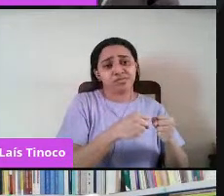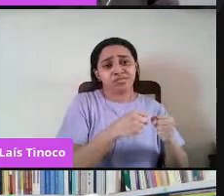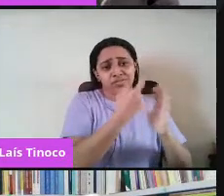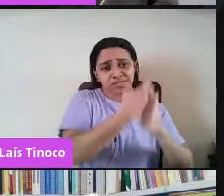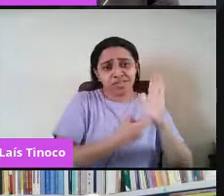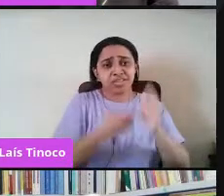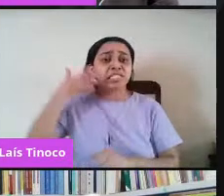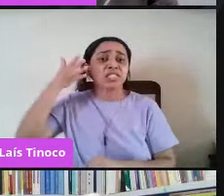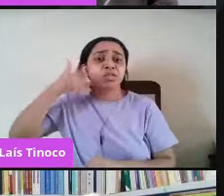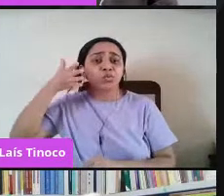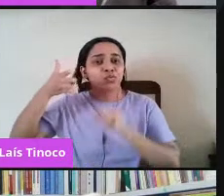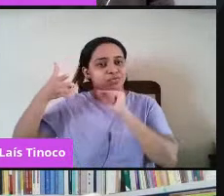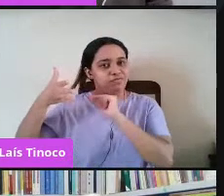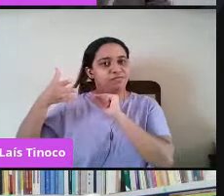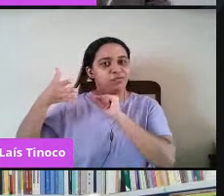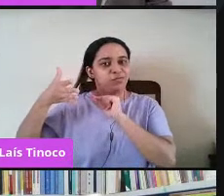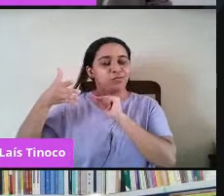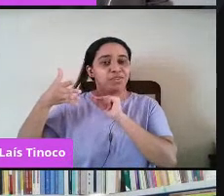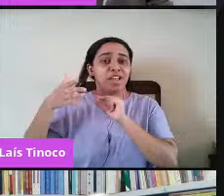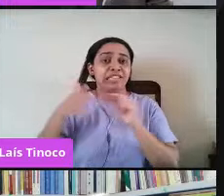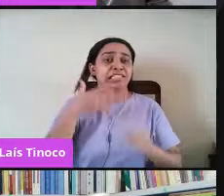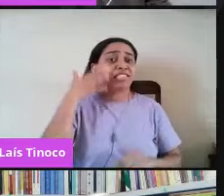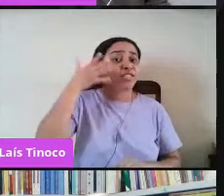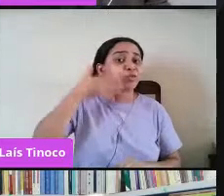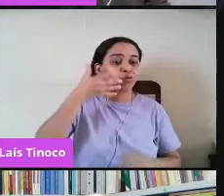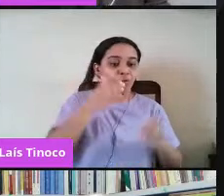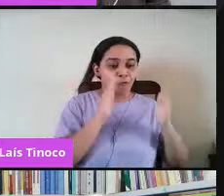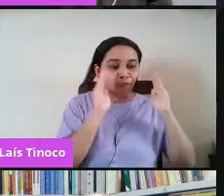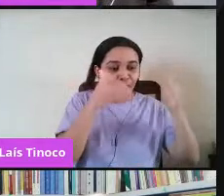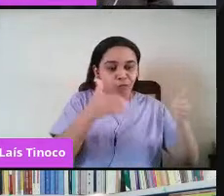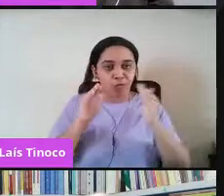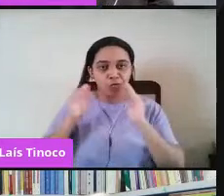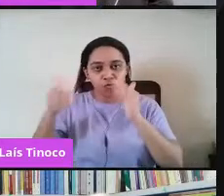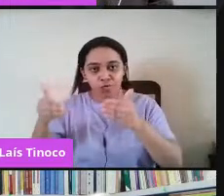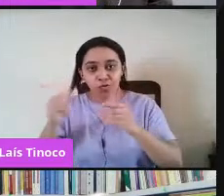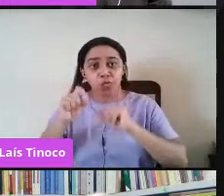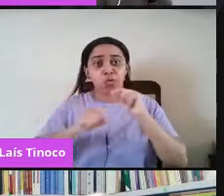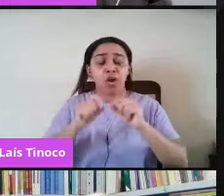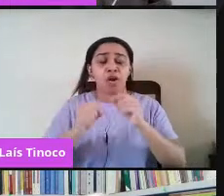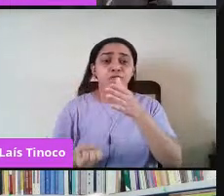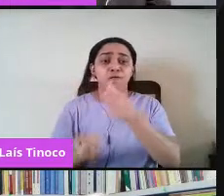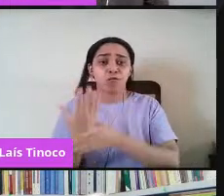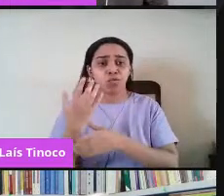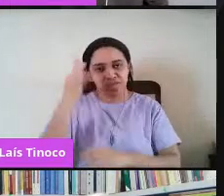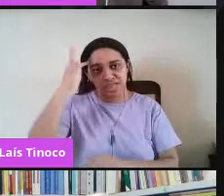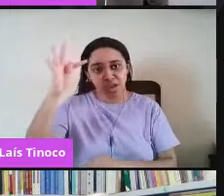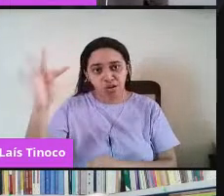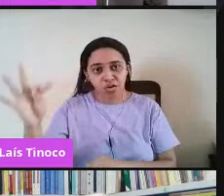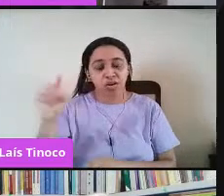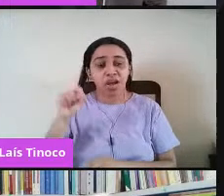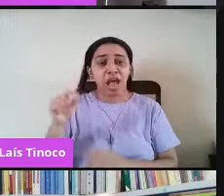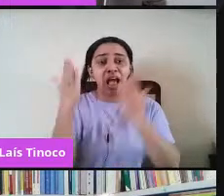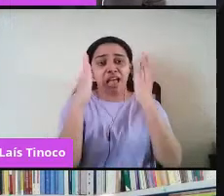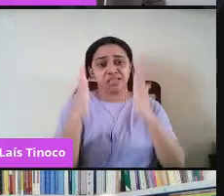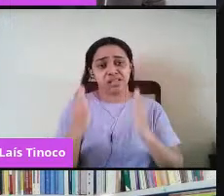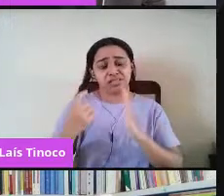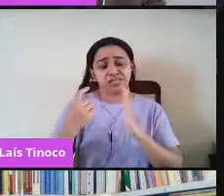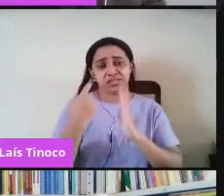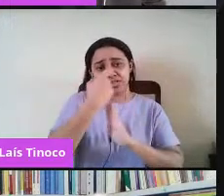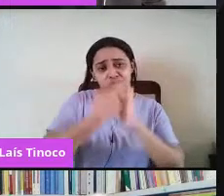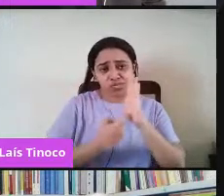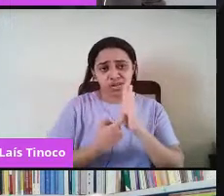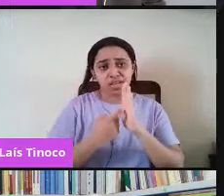porque trabalho com análise textual dos discursos, na perspectiva de Jean-Michel Adam, que é o fundador, né, da análise textual dos discursos, da